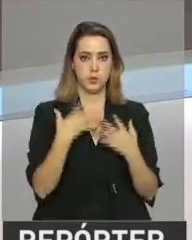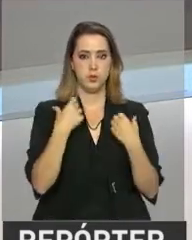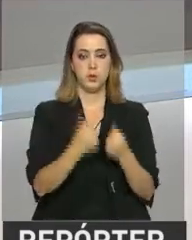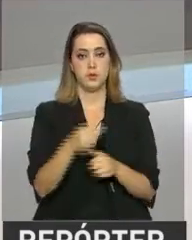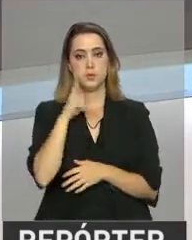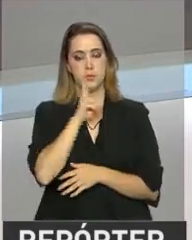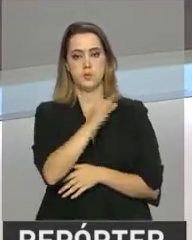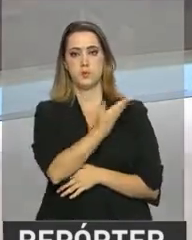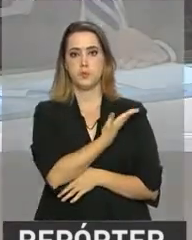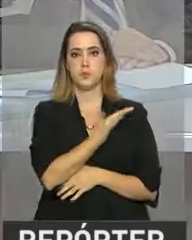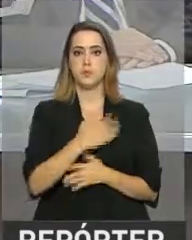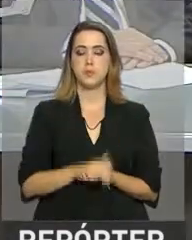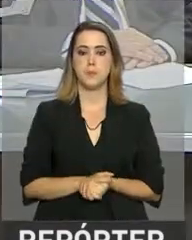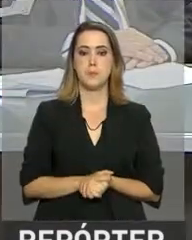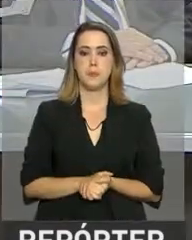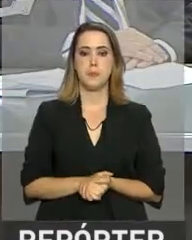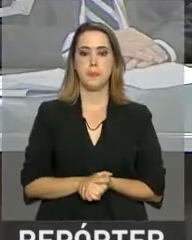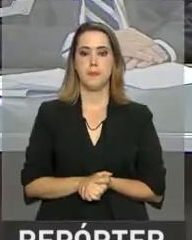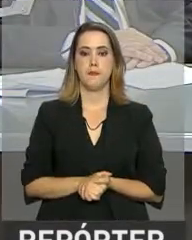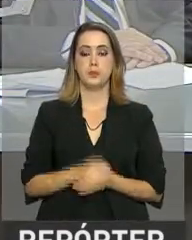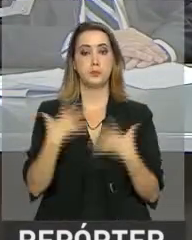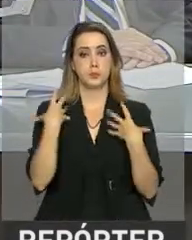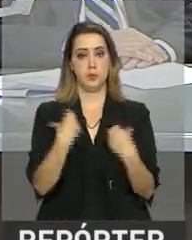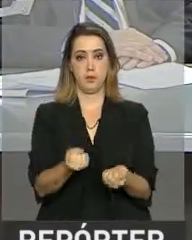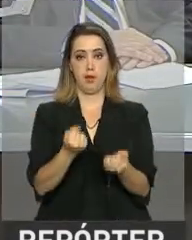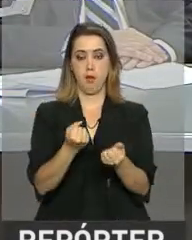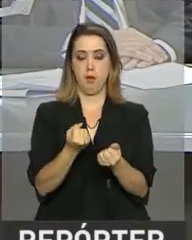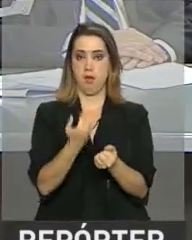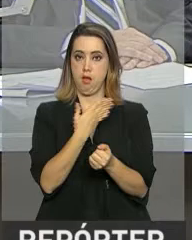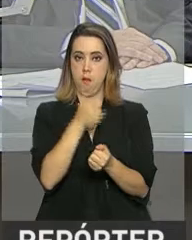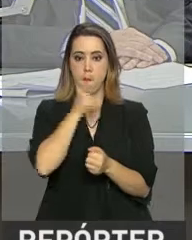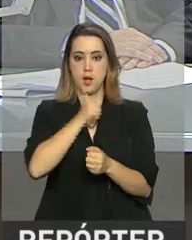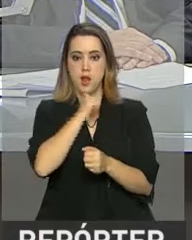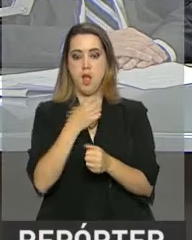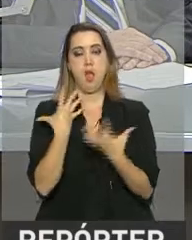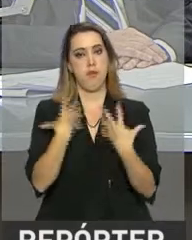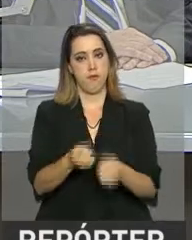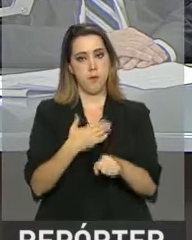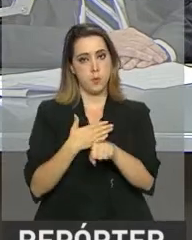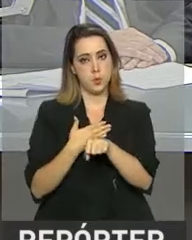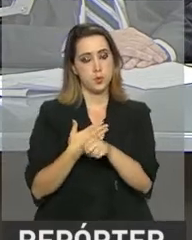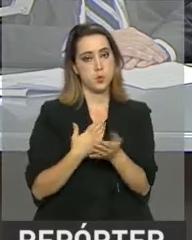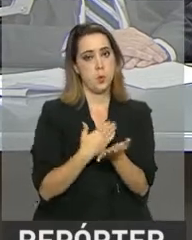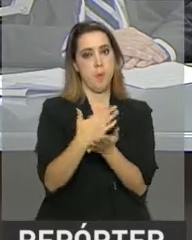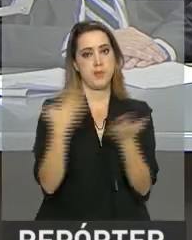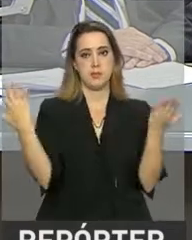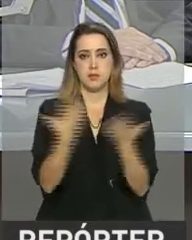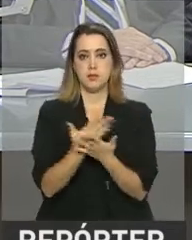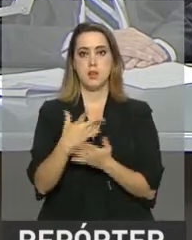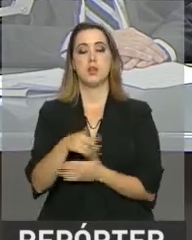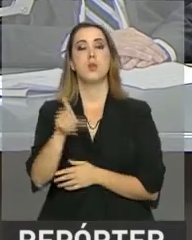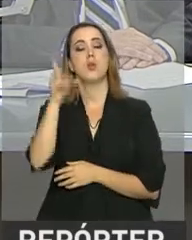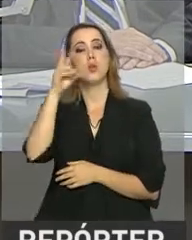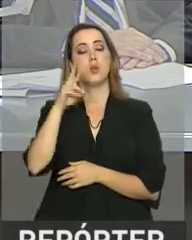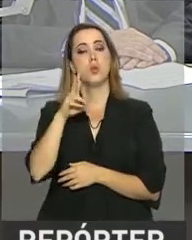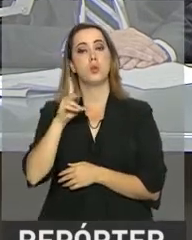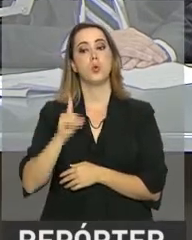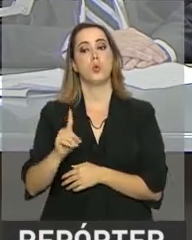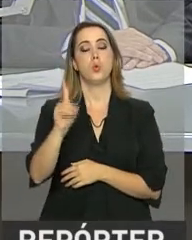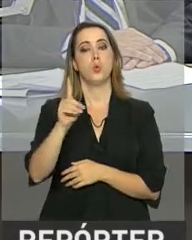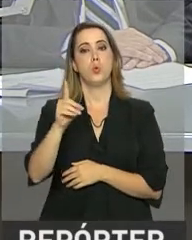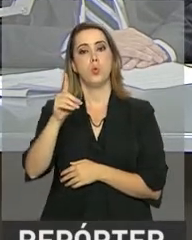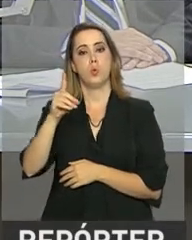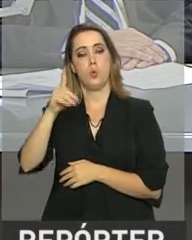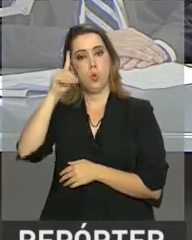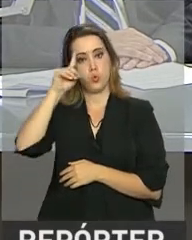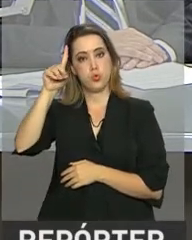da entrevista dele vamos conversar ao vivo aqui no estúdio com o diretor de cartões meios